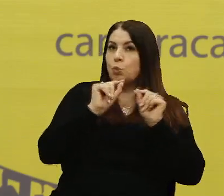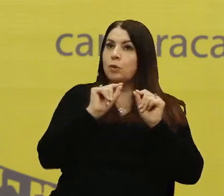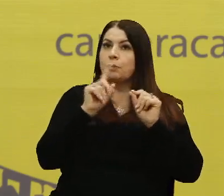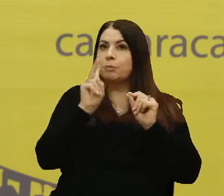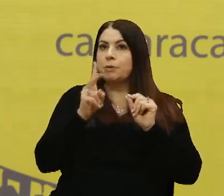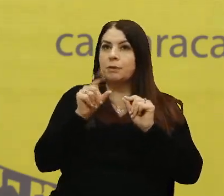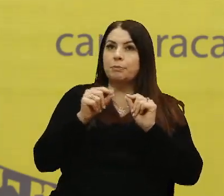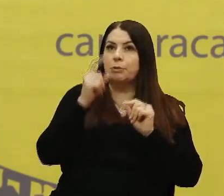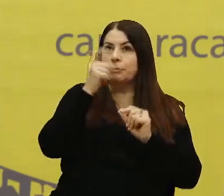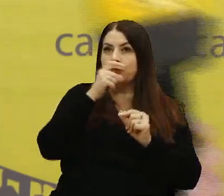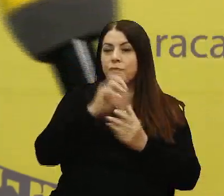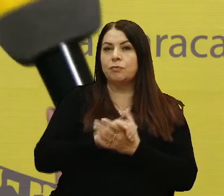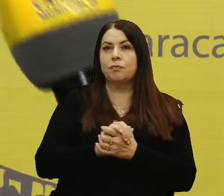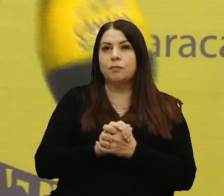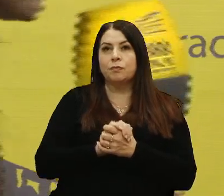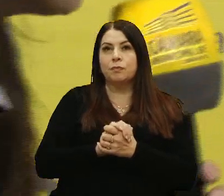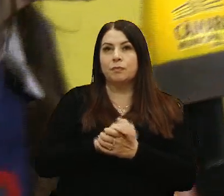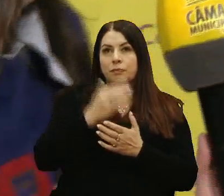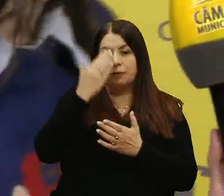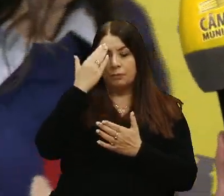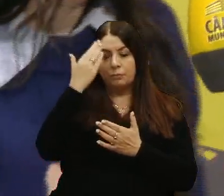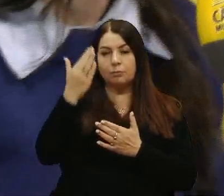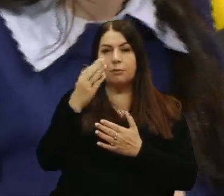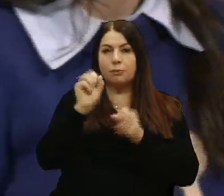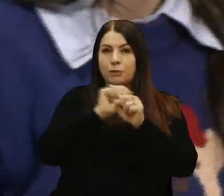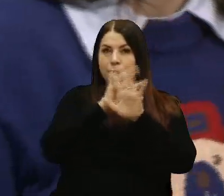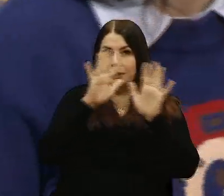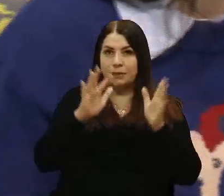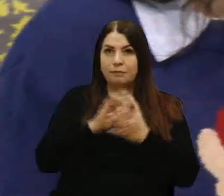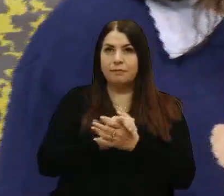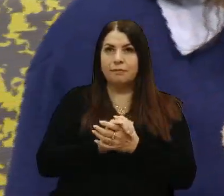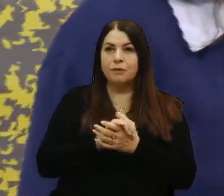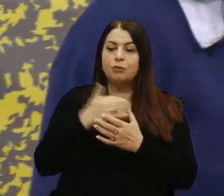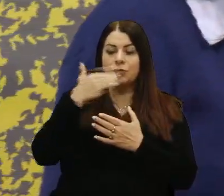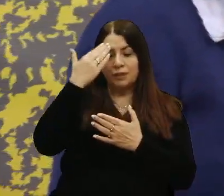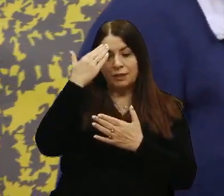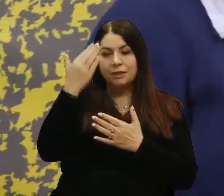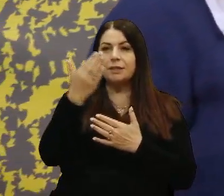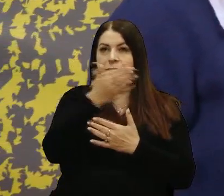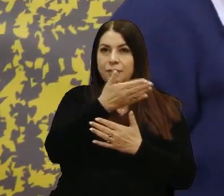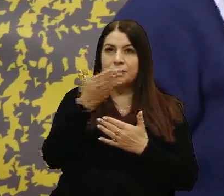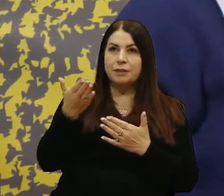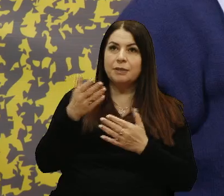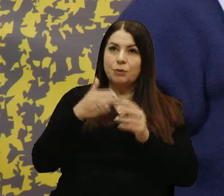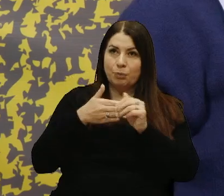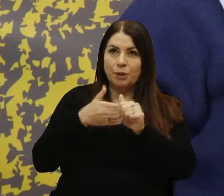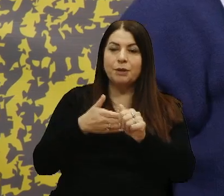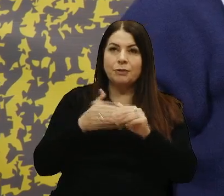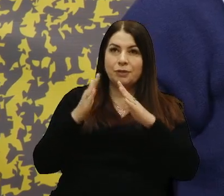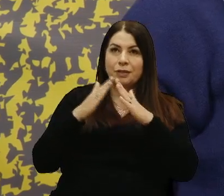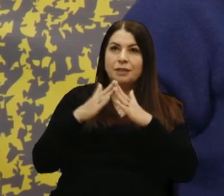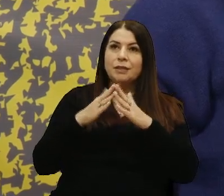seguidamente por mentir. Ótimo. Obrigada pelos esclarecimentos. Eu que te agradeço a gentileza, agradeço quem nos acompanha de